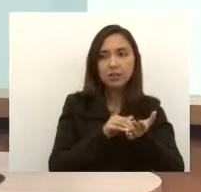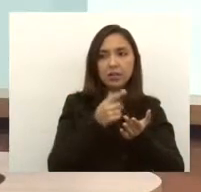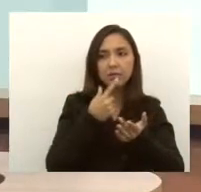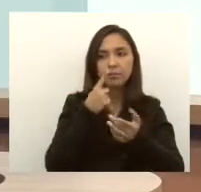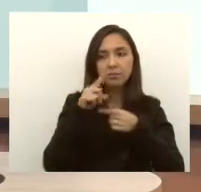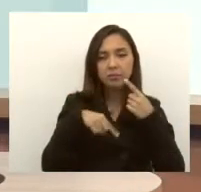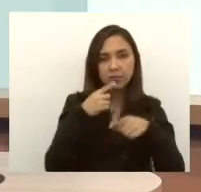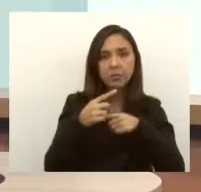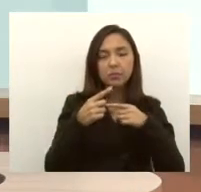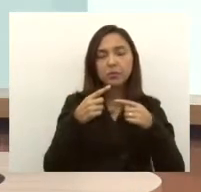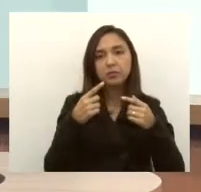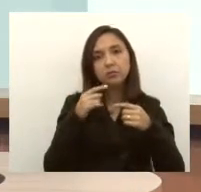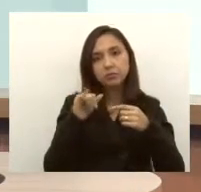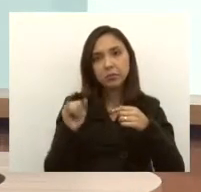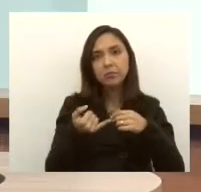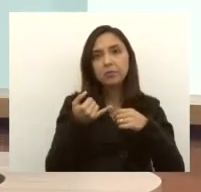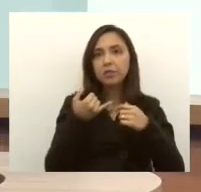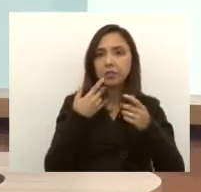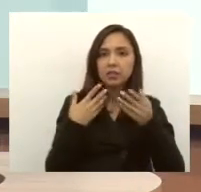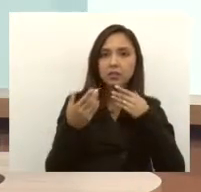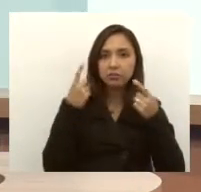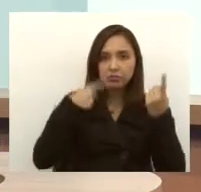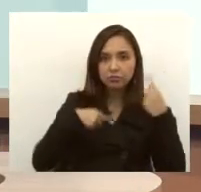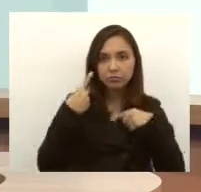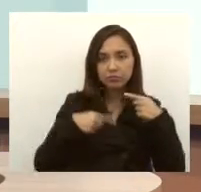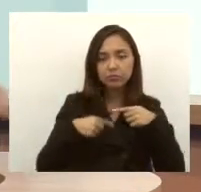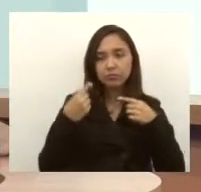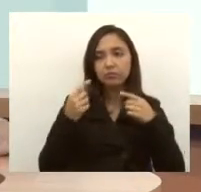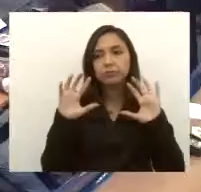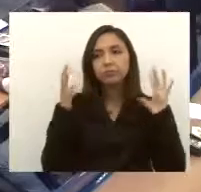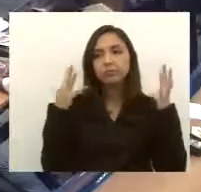oportunidade para que a gente possa discutir melhor.